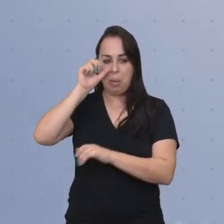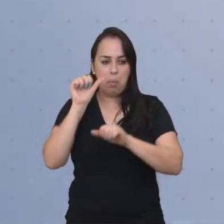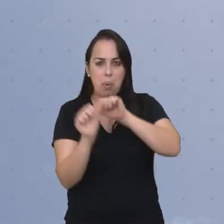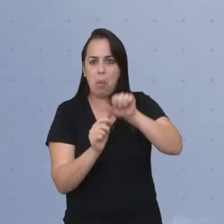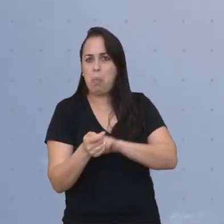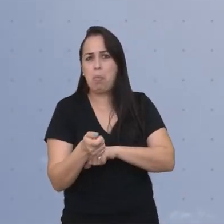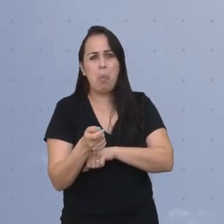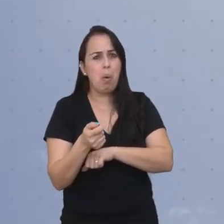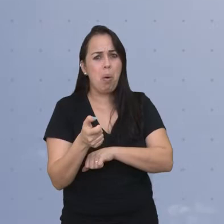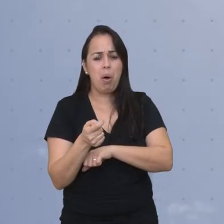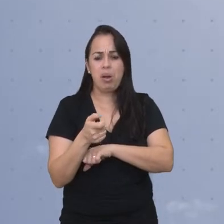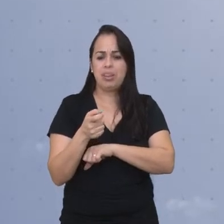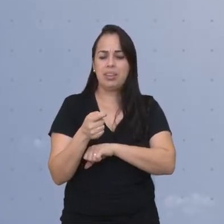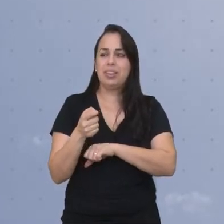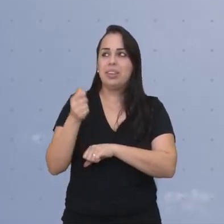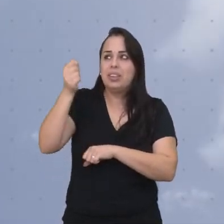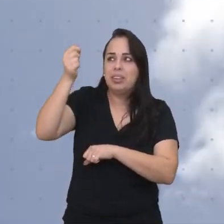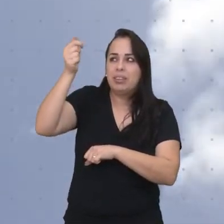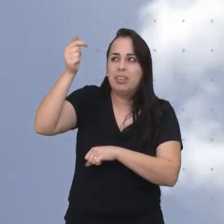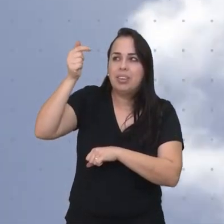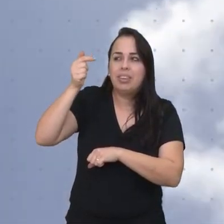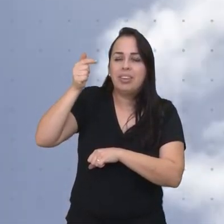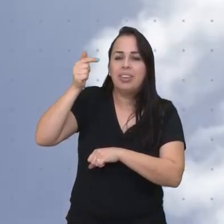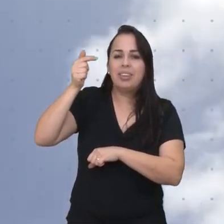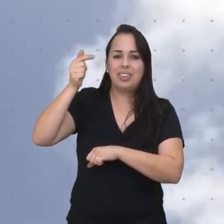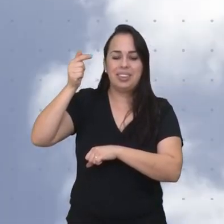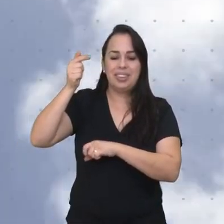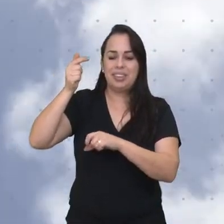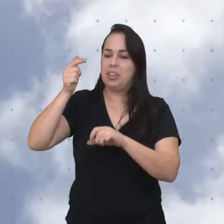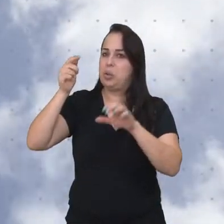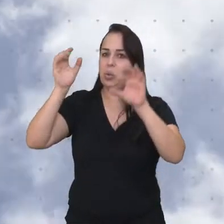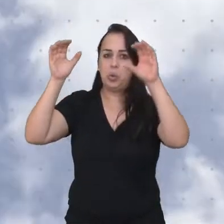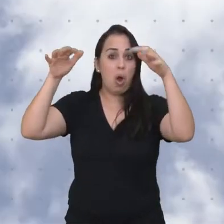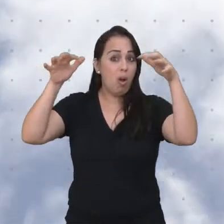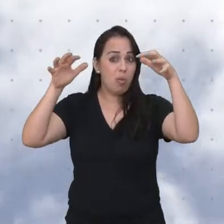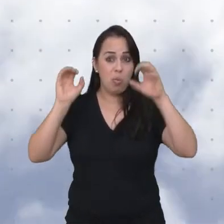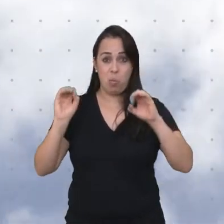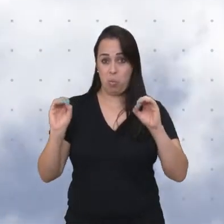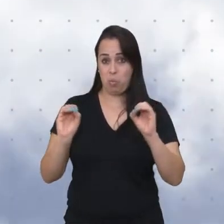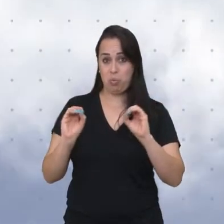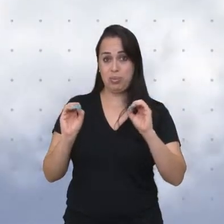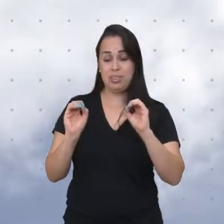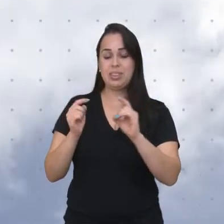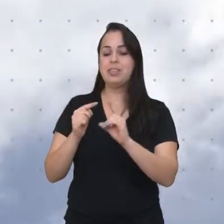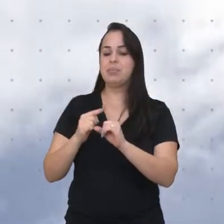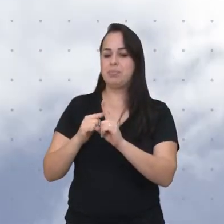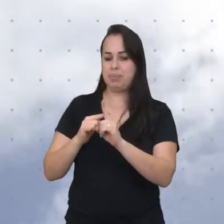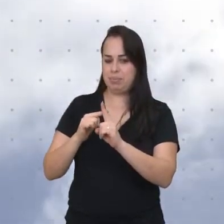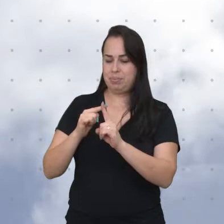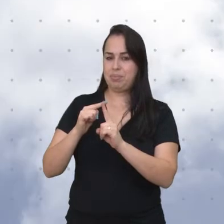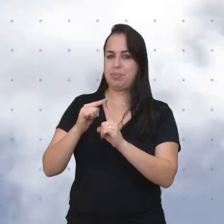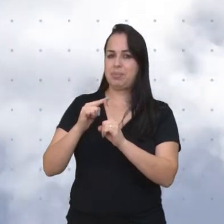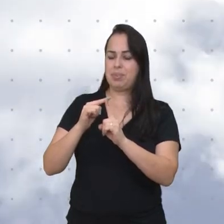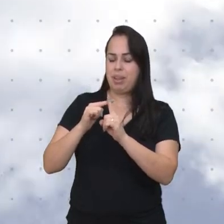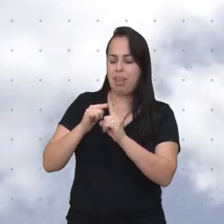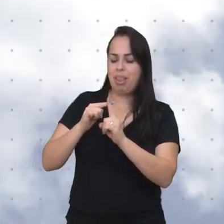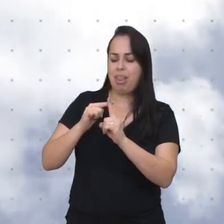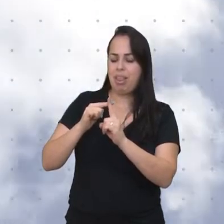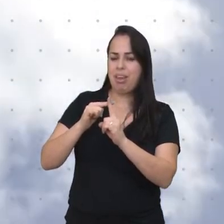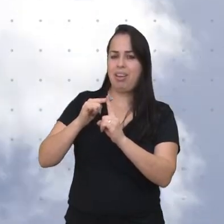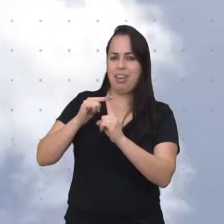pouco se altera. Geado ao amanhecer, sol durante a tarde e não chove. As temperaturas continuam a